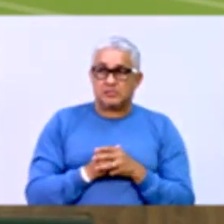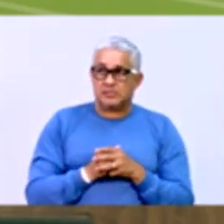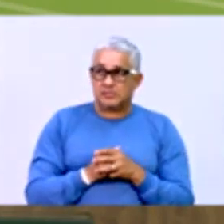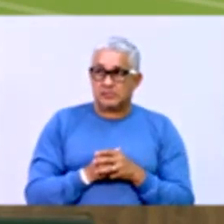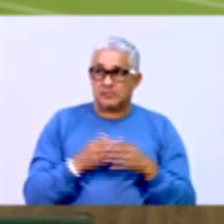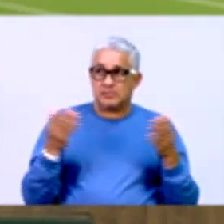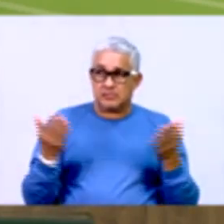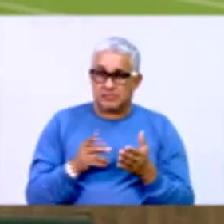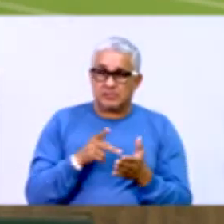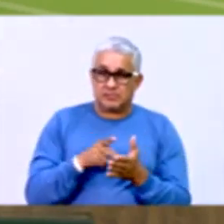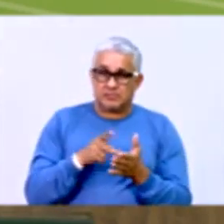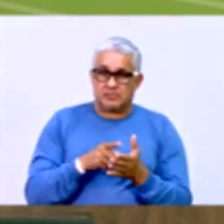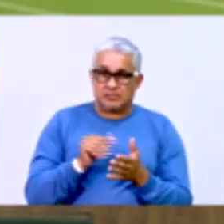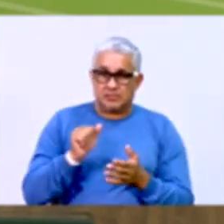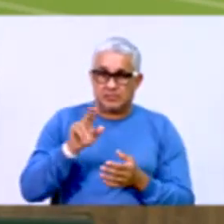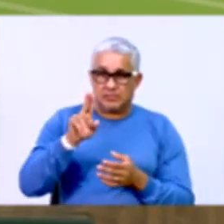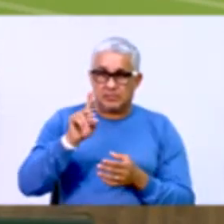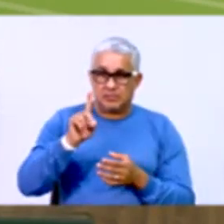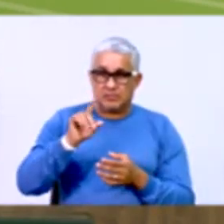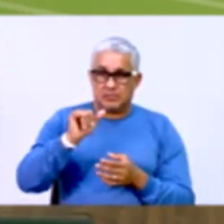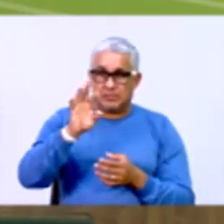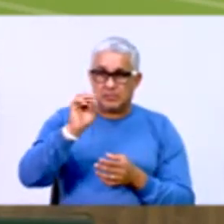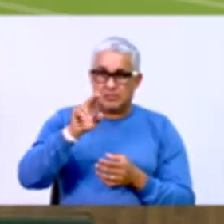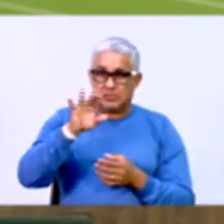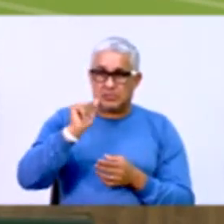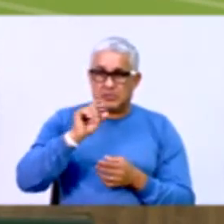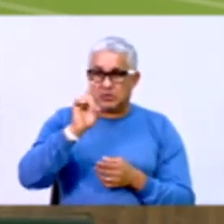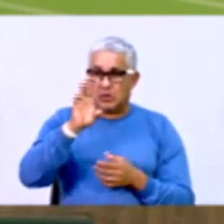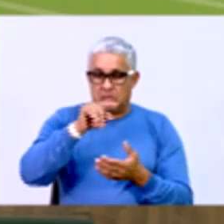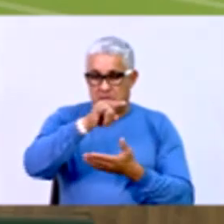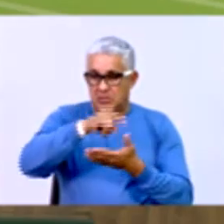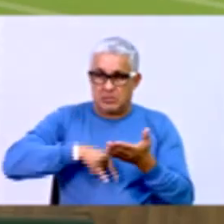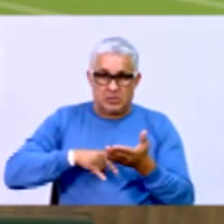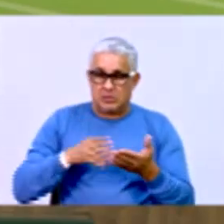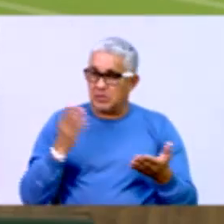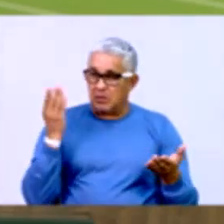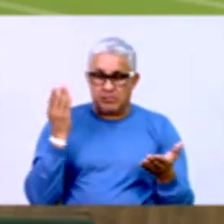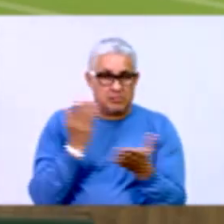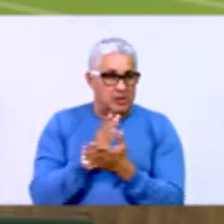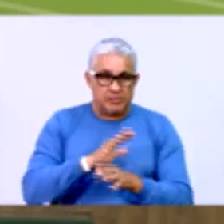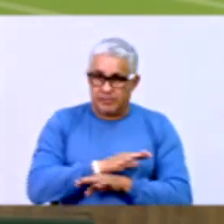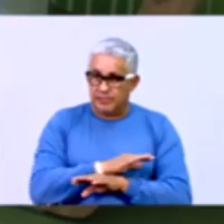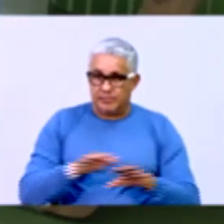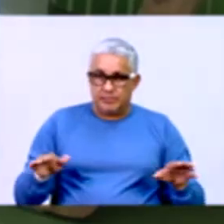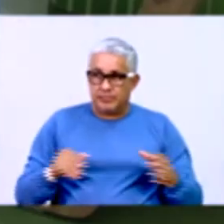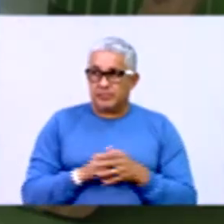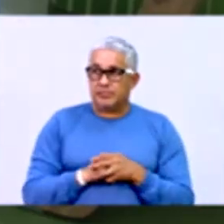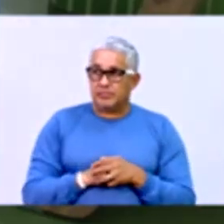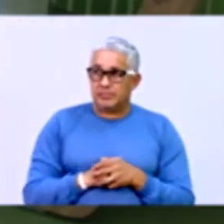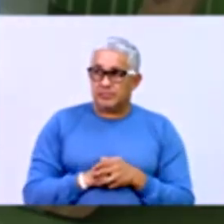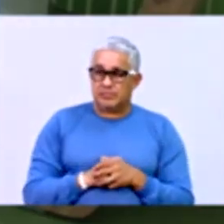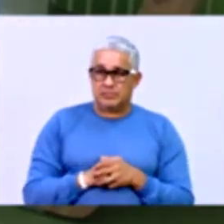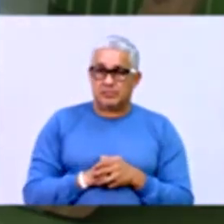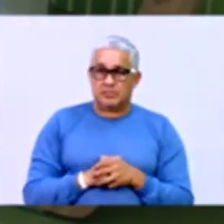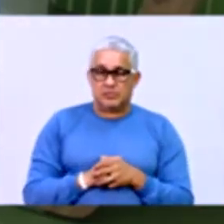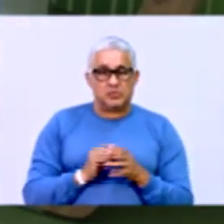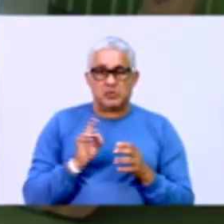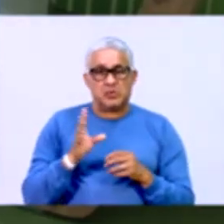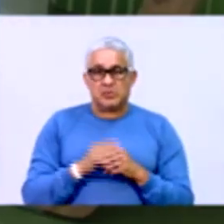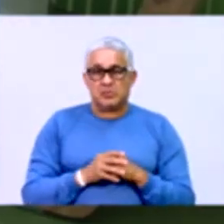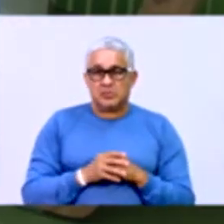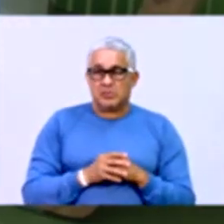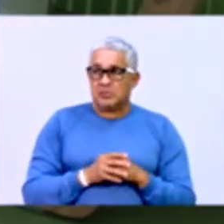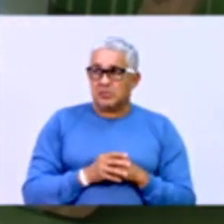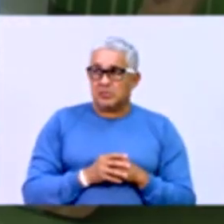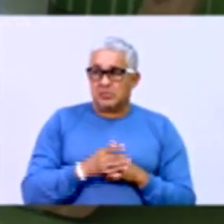Hoje, realmente, a auditoria não é apenas me dar os documentos. Acabou isso aí, né, professor? Acabou. Talvez, no máximo, o pessoal do